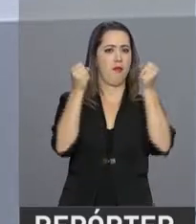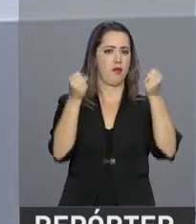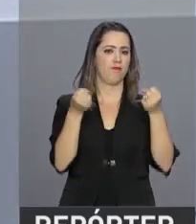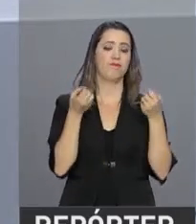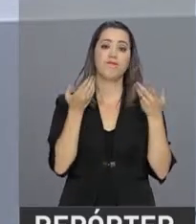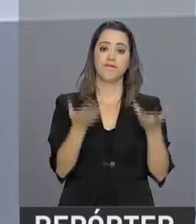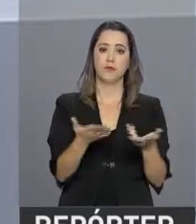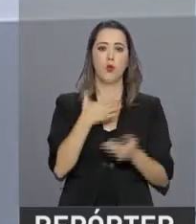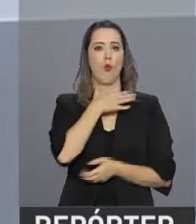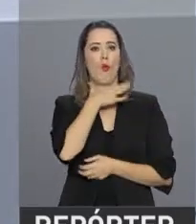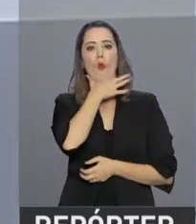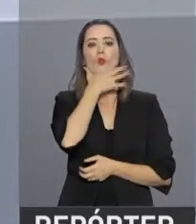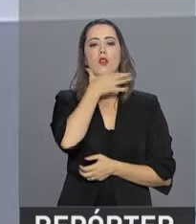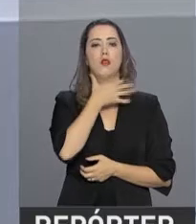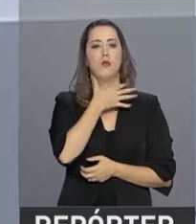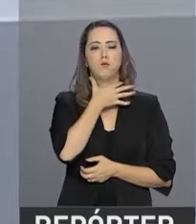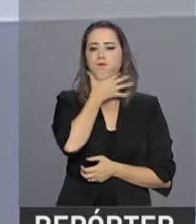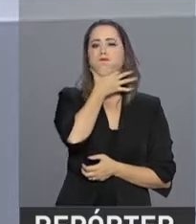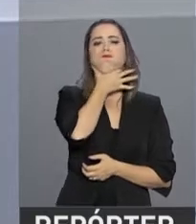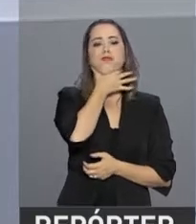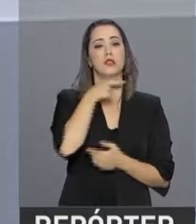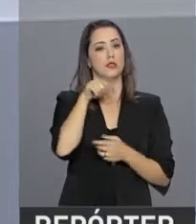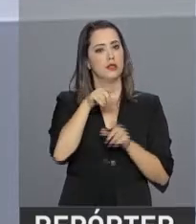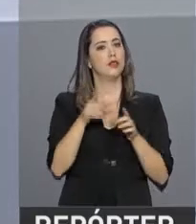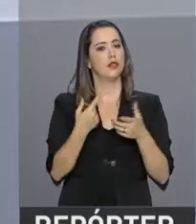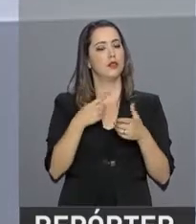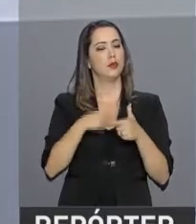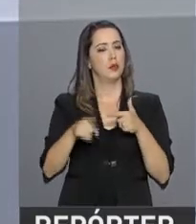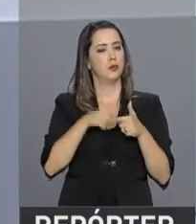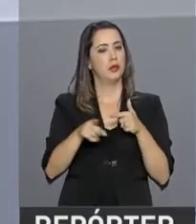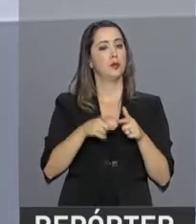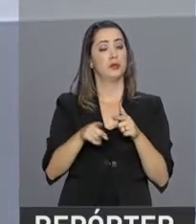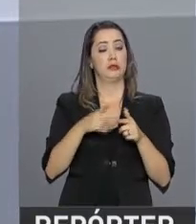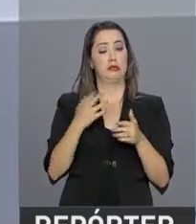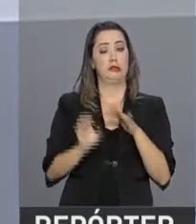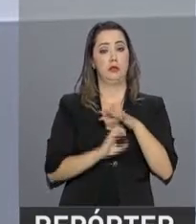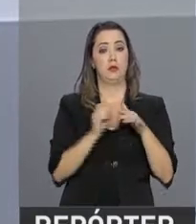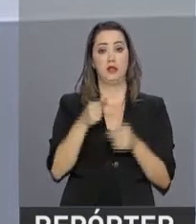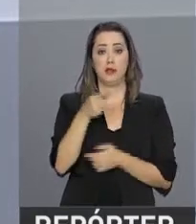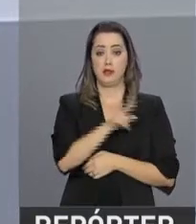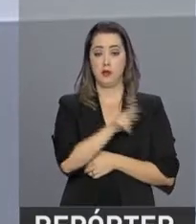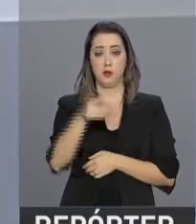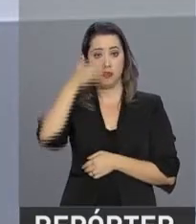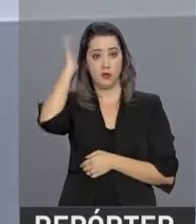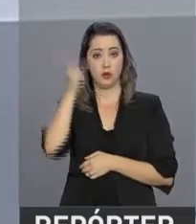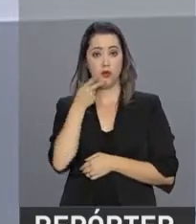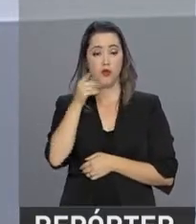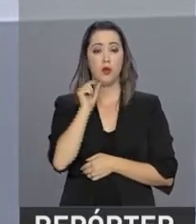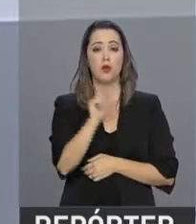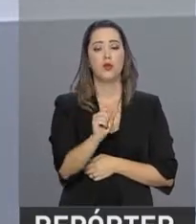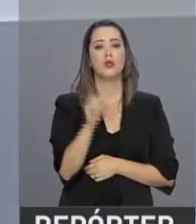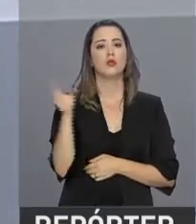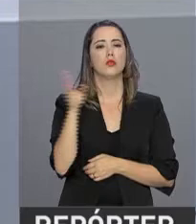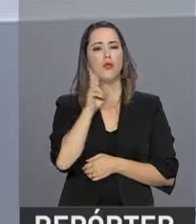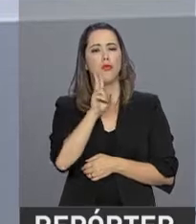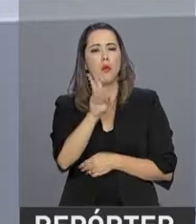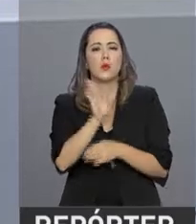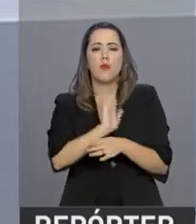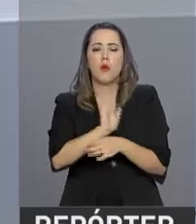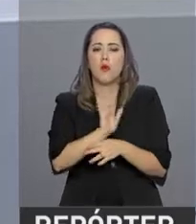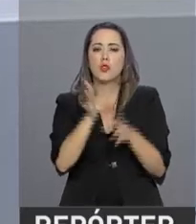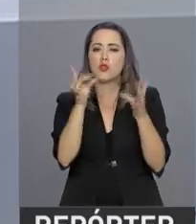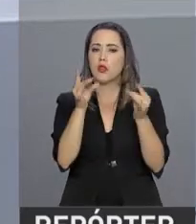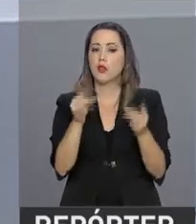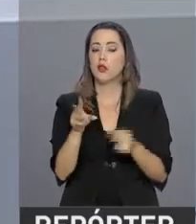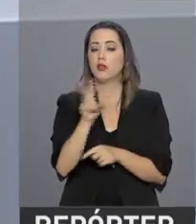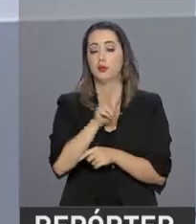Temer destacou que o projeto é mais um ato de modernização de leis realizado por seu governo. Nós vamos acompanhar o vídeo que o